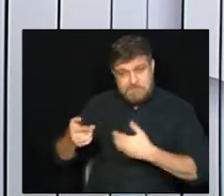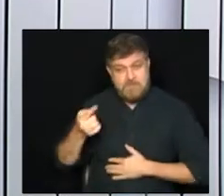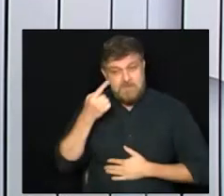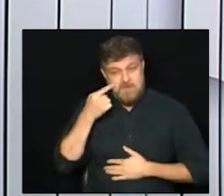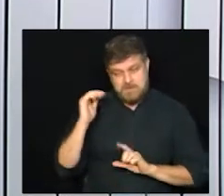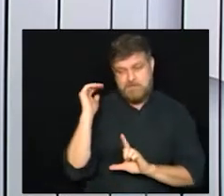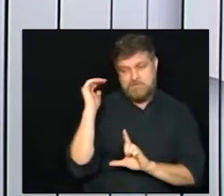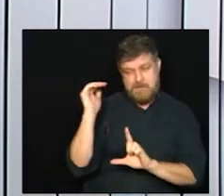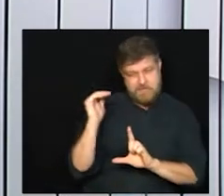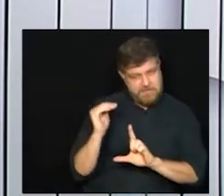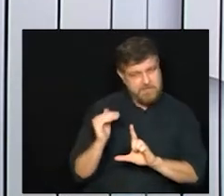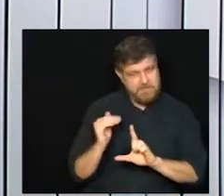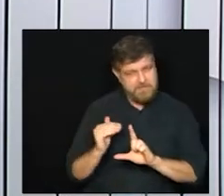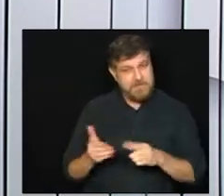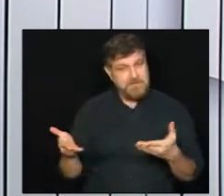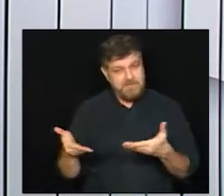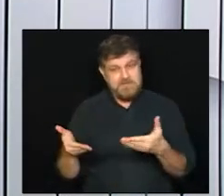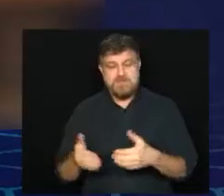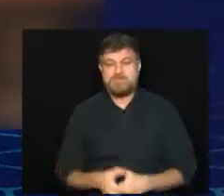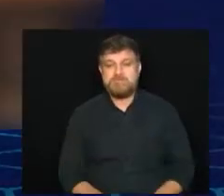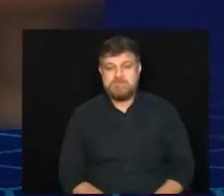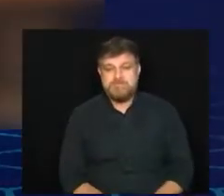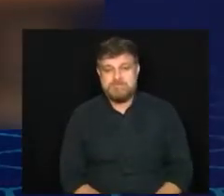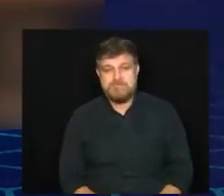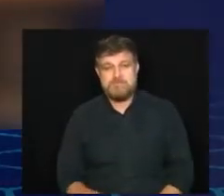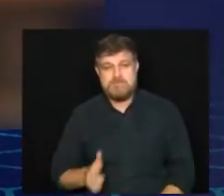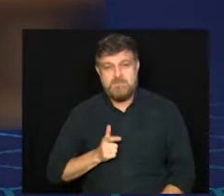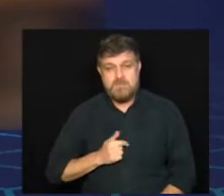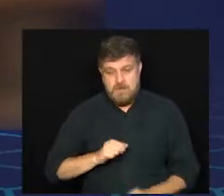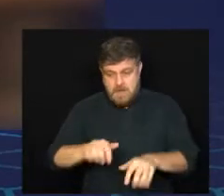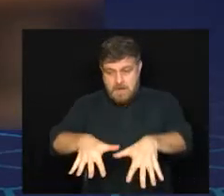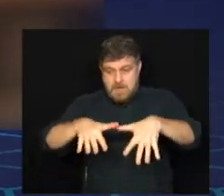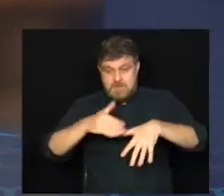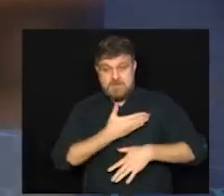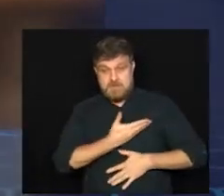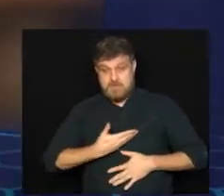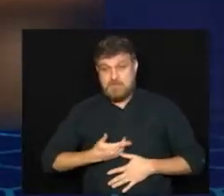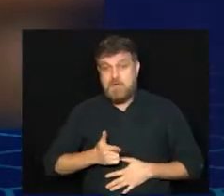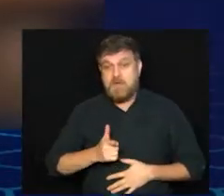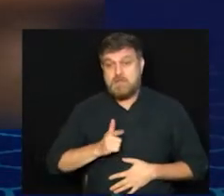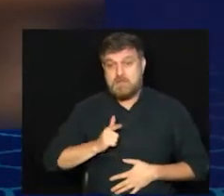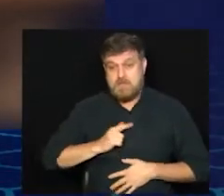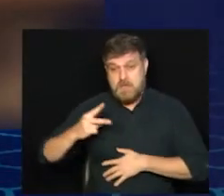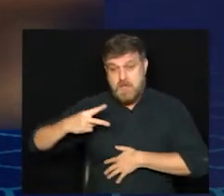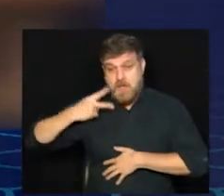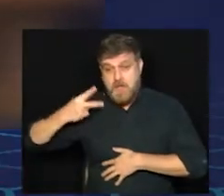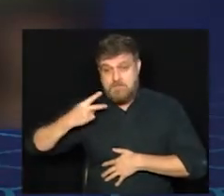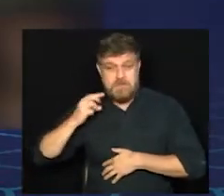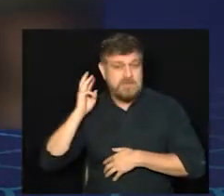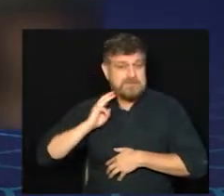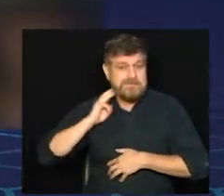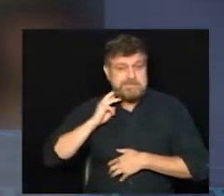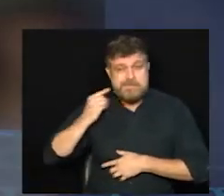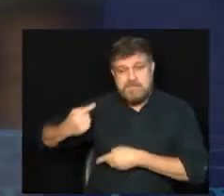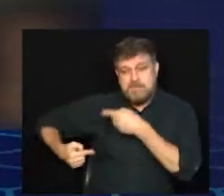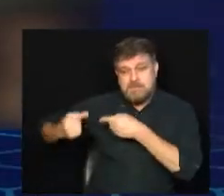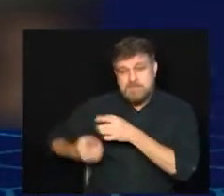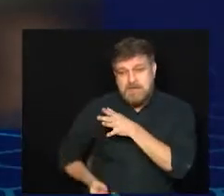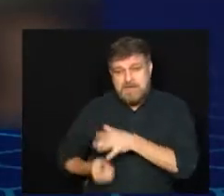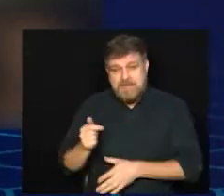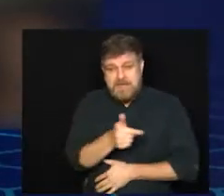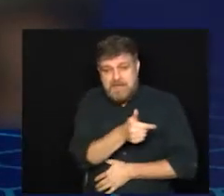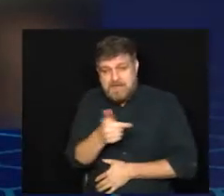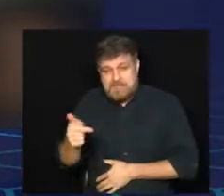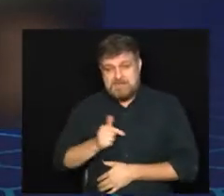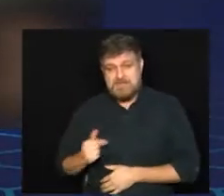agora os destaques de hoje. Em audiência pública, vereador Cecílio Santos discute a criação da semana do